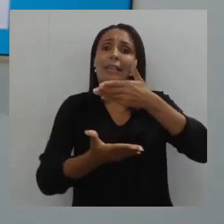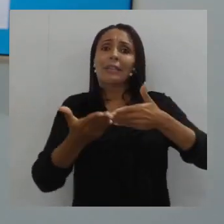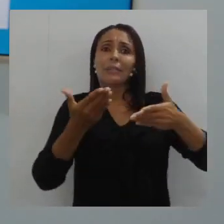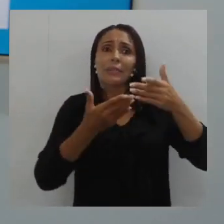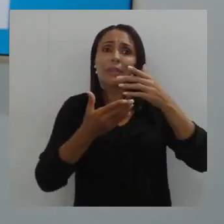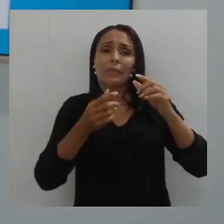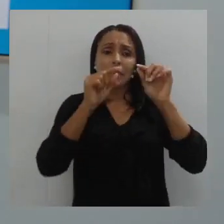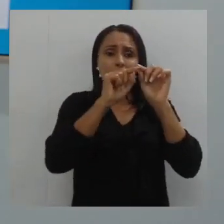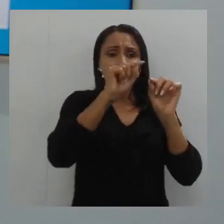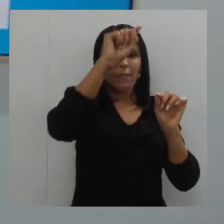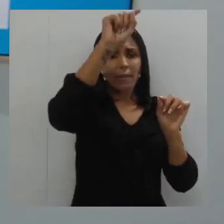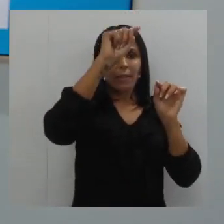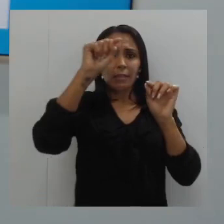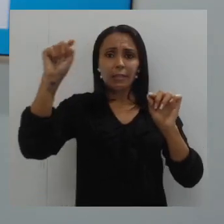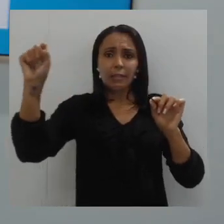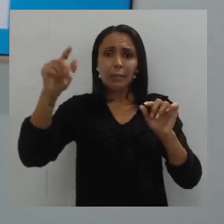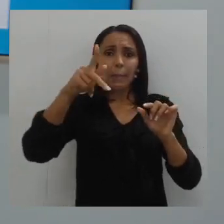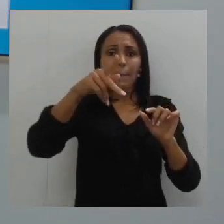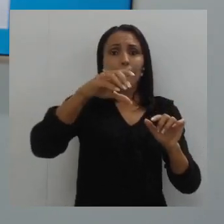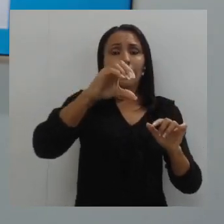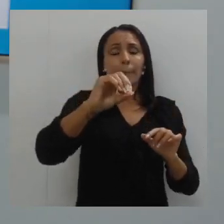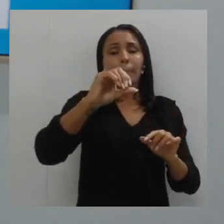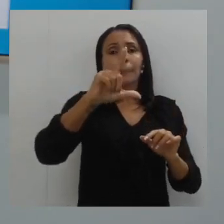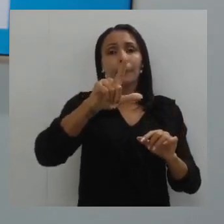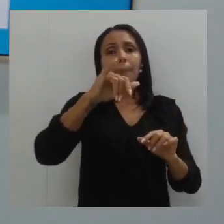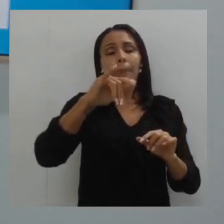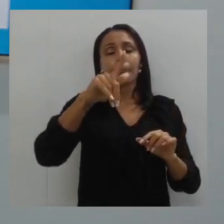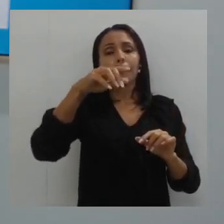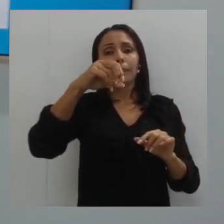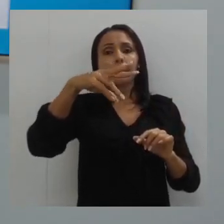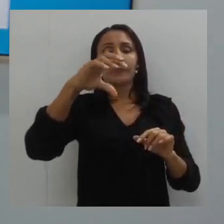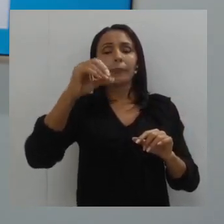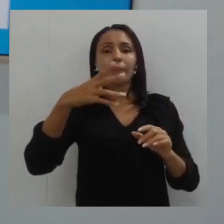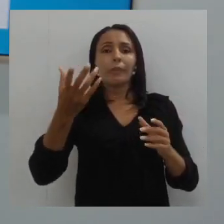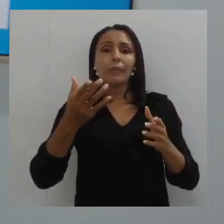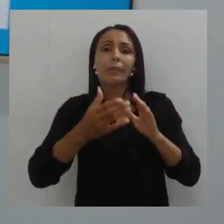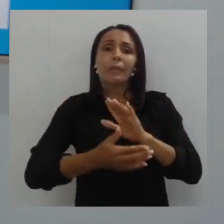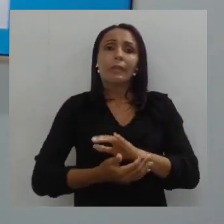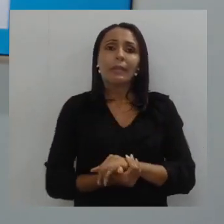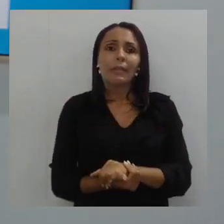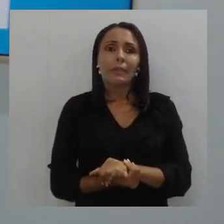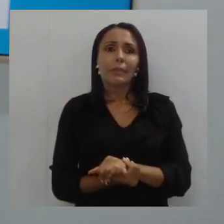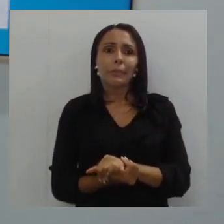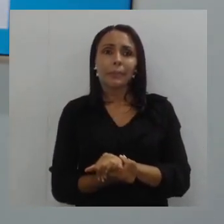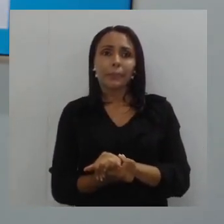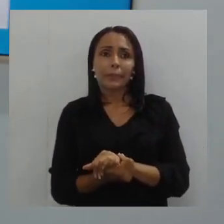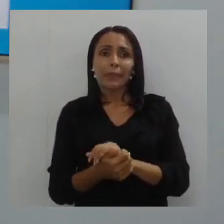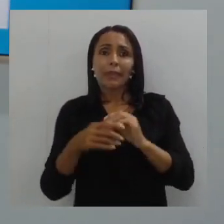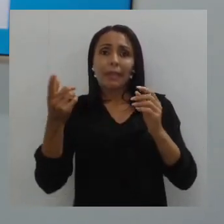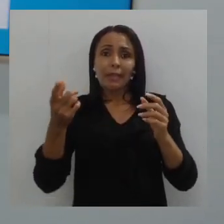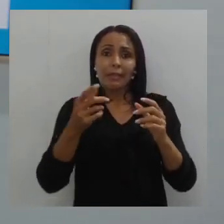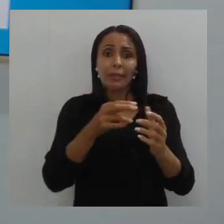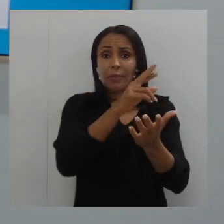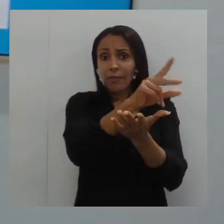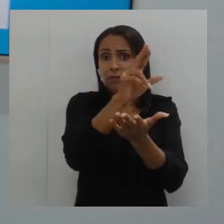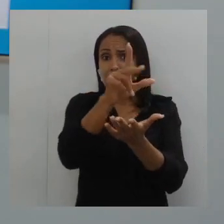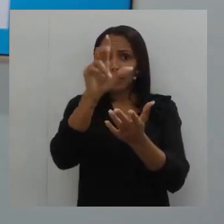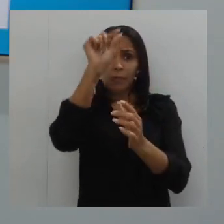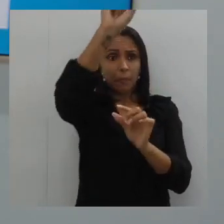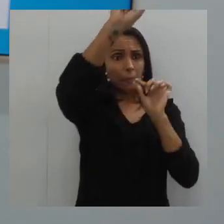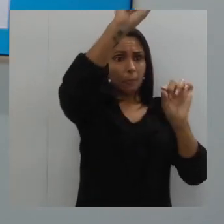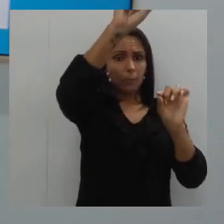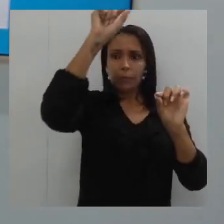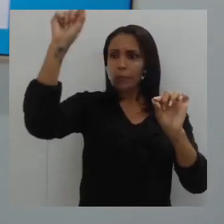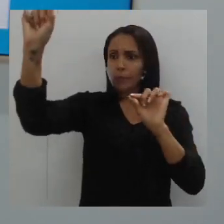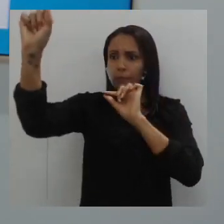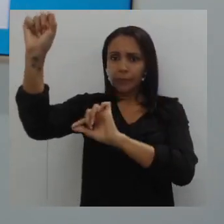de um polígono. Vamos conhecer. Vértice é aquela parte dos polígonos. Polígono é porque tem vários lados, vários lados.